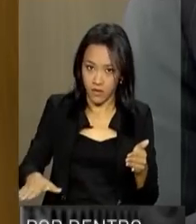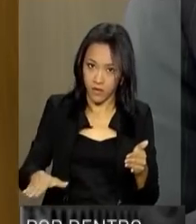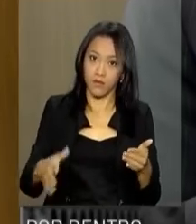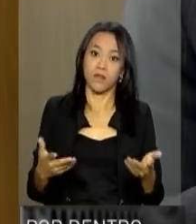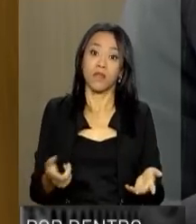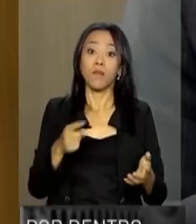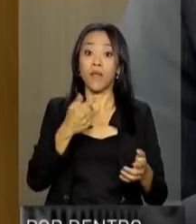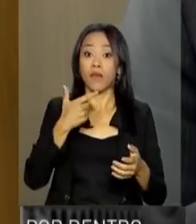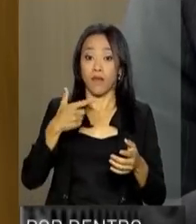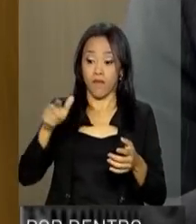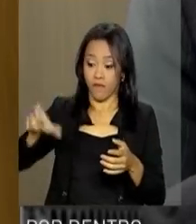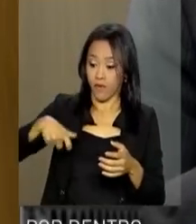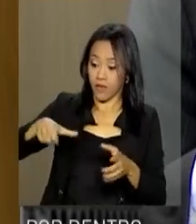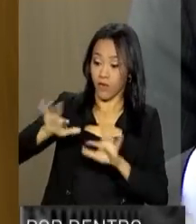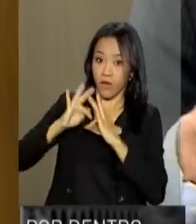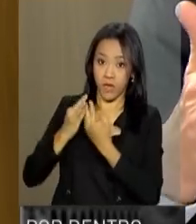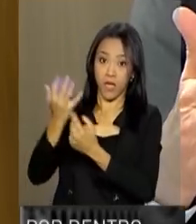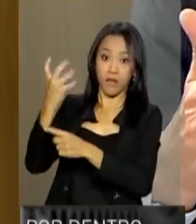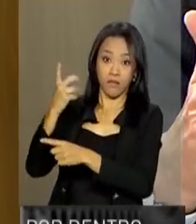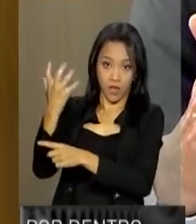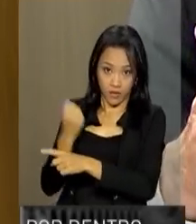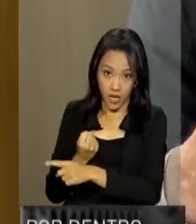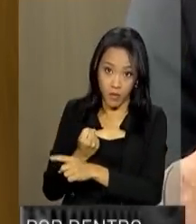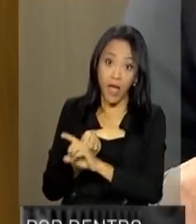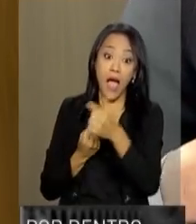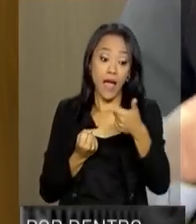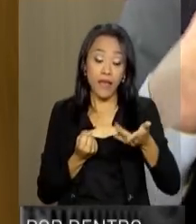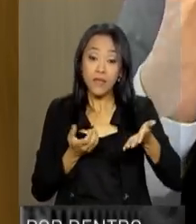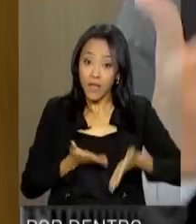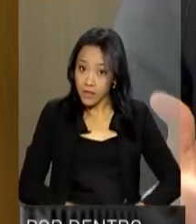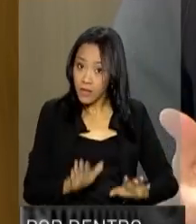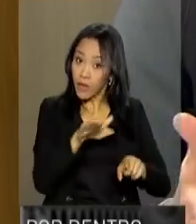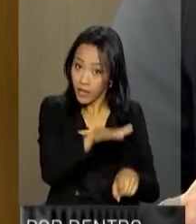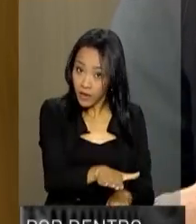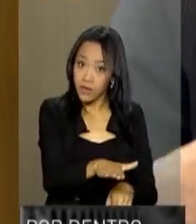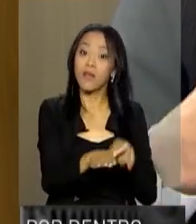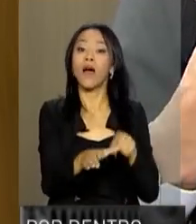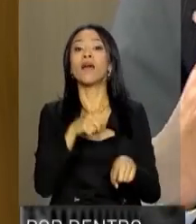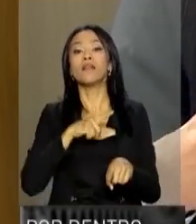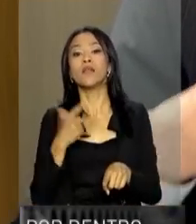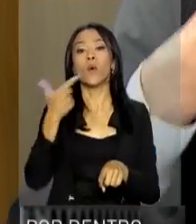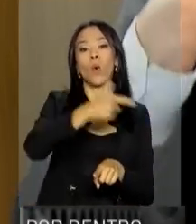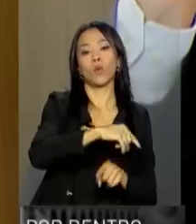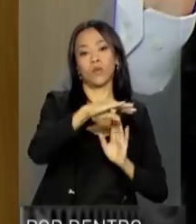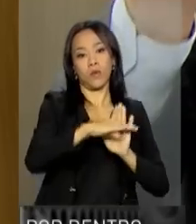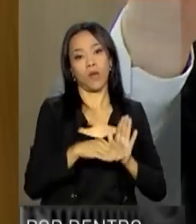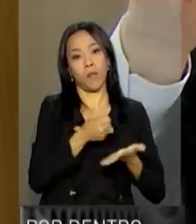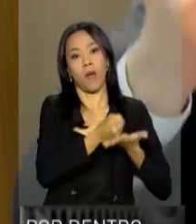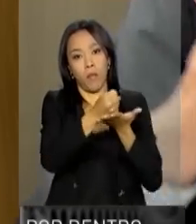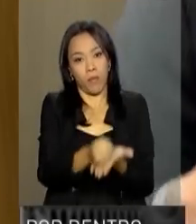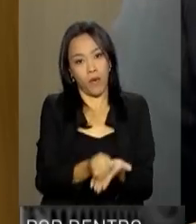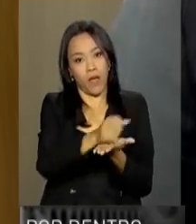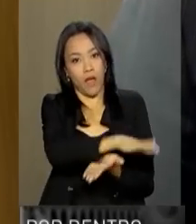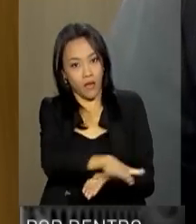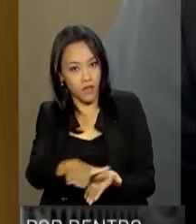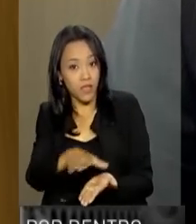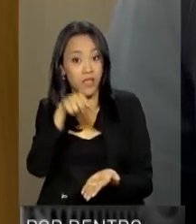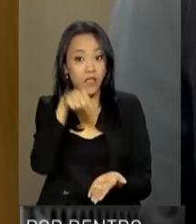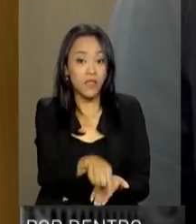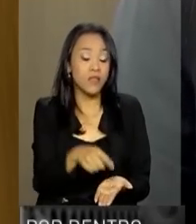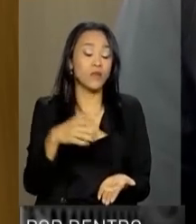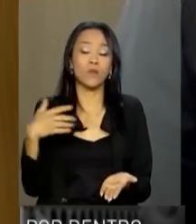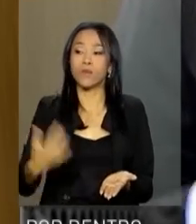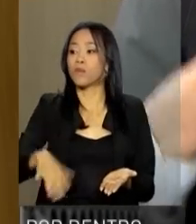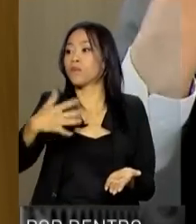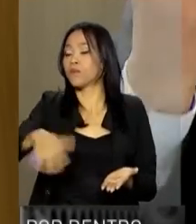bolsa família e são acompanhadas nos primeiros anos de vida para desenvolver suas competências e habilidades têm um impacto enorme depois